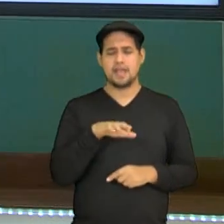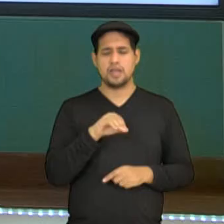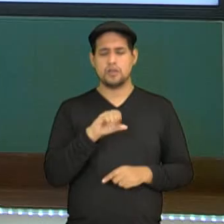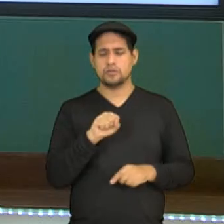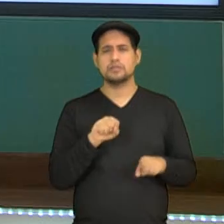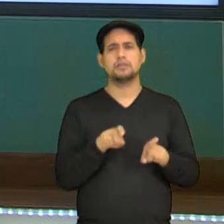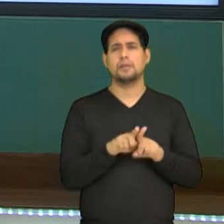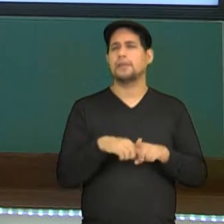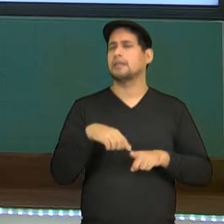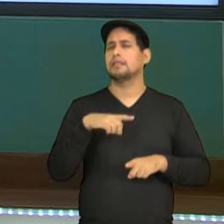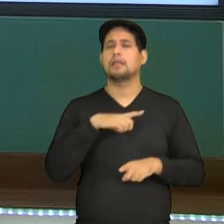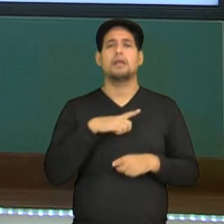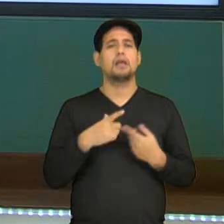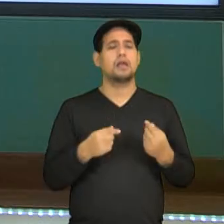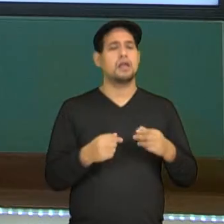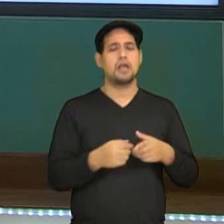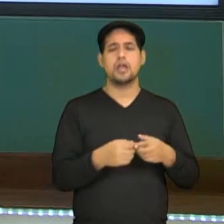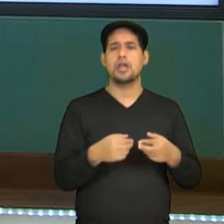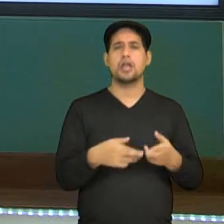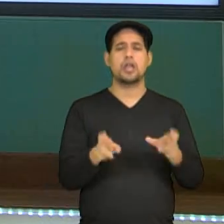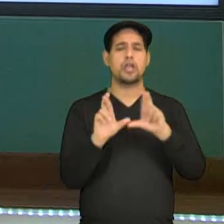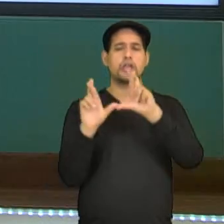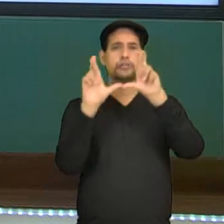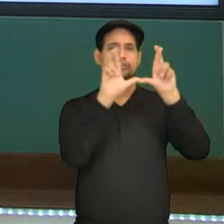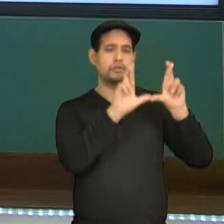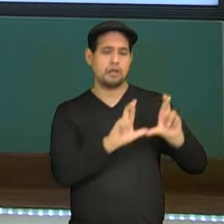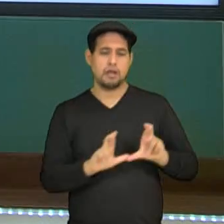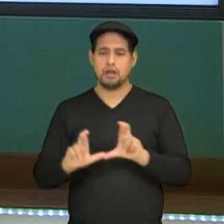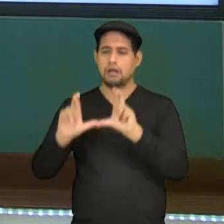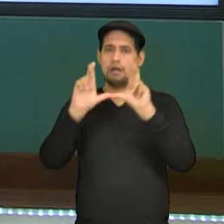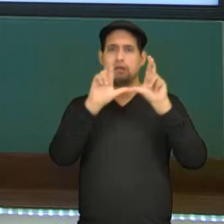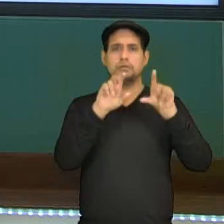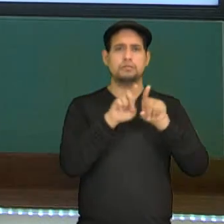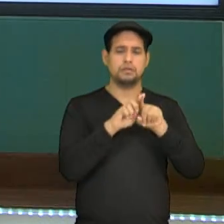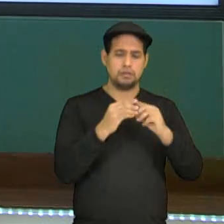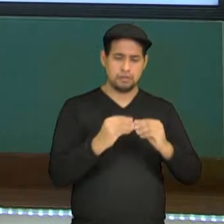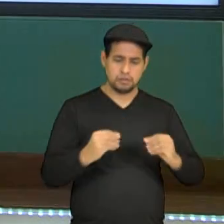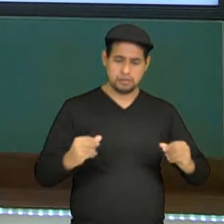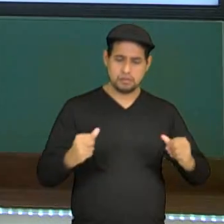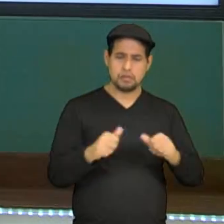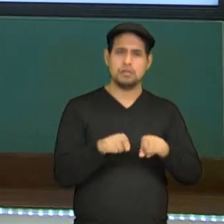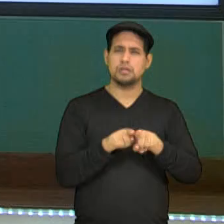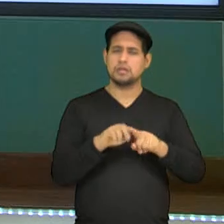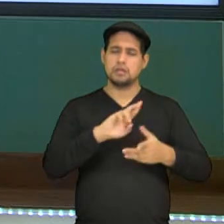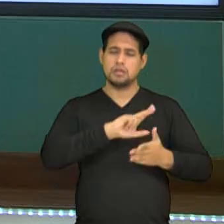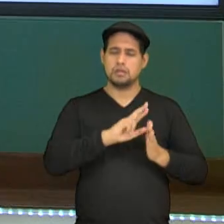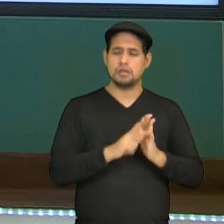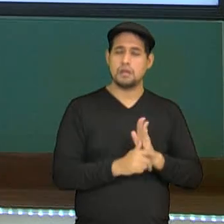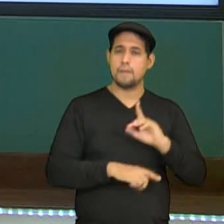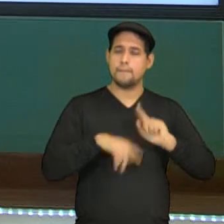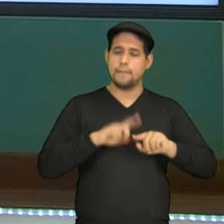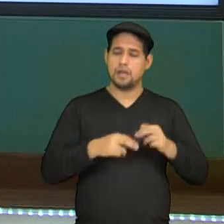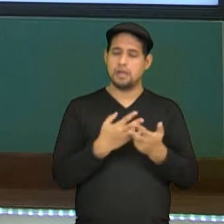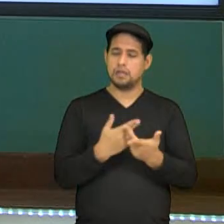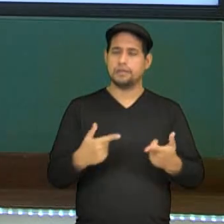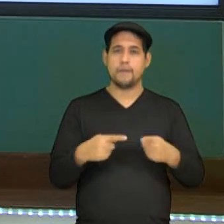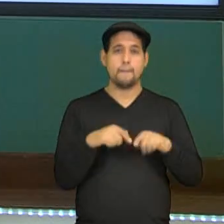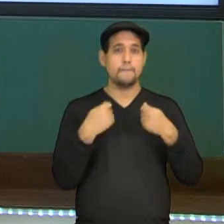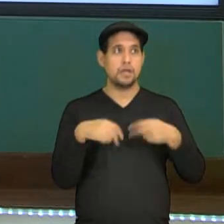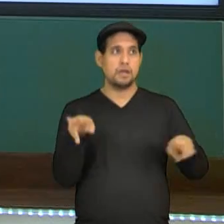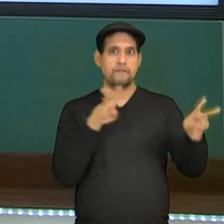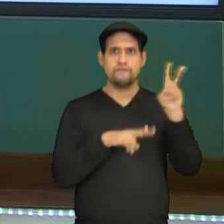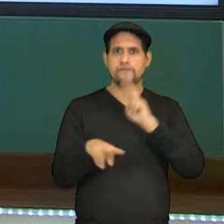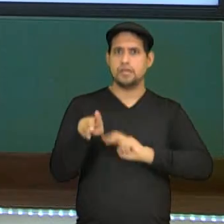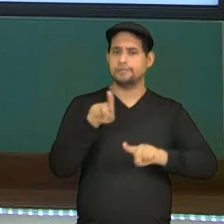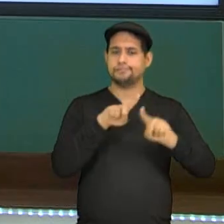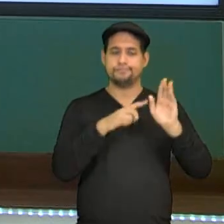a questão de regionalização de áreas com subsolo mais rico ou com outros tipos de materiais a ser visualizado e o